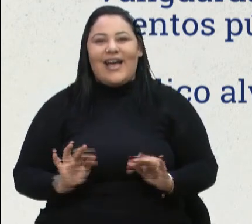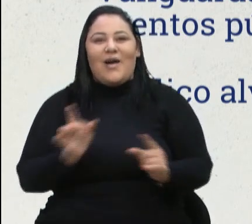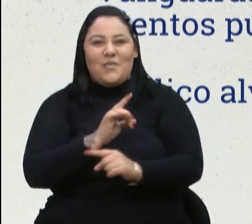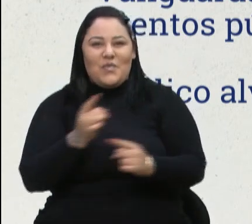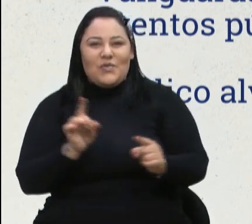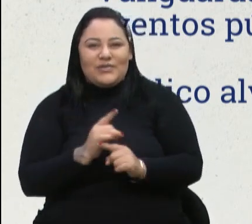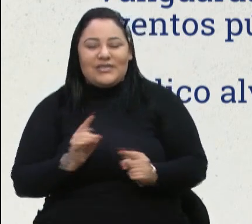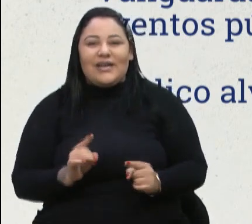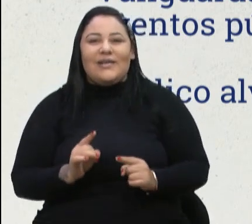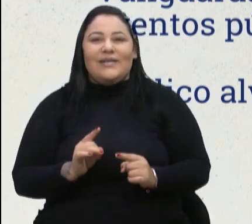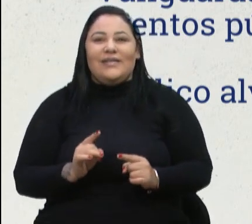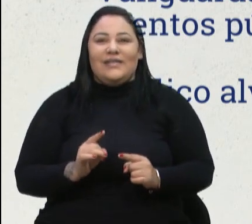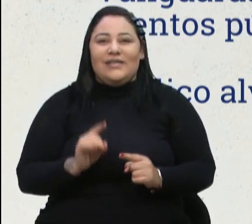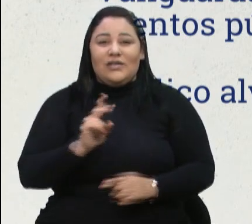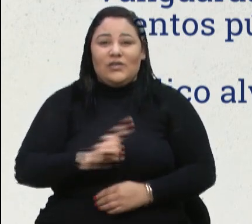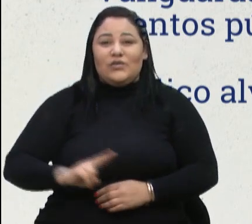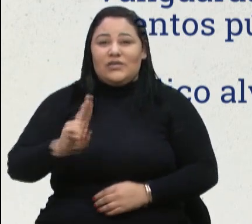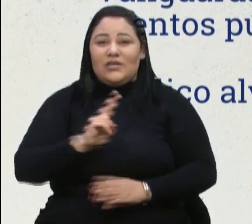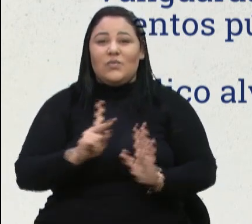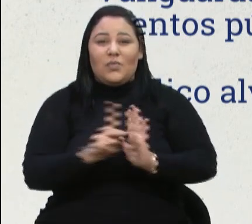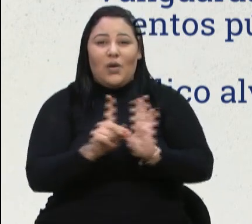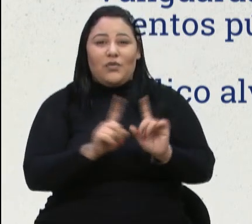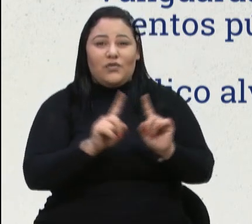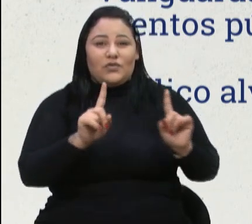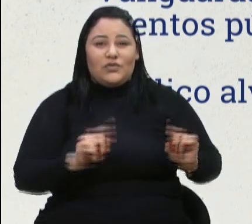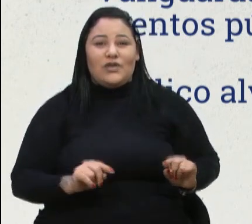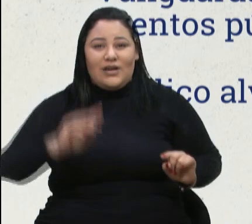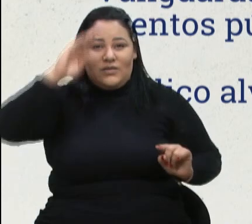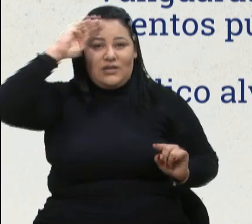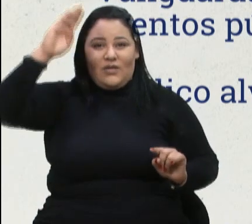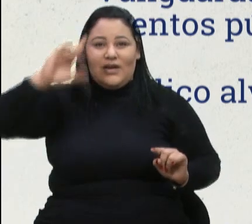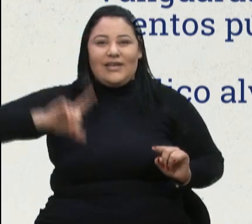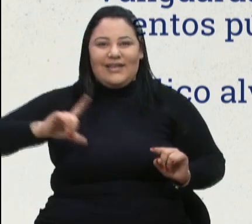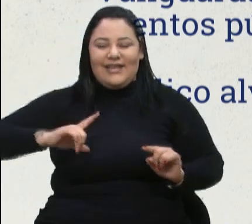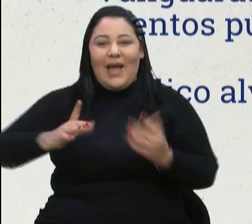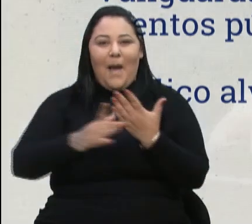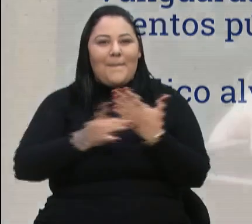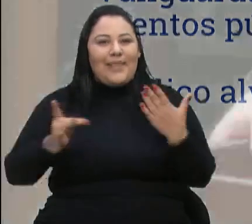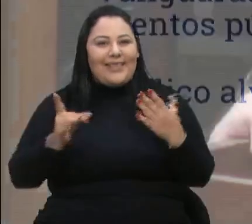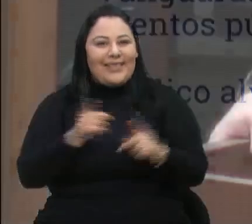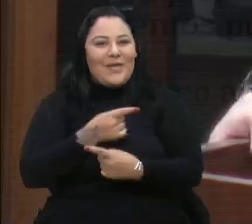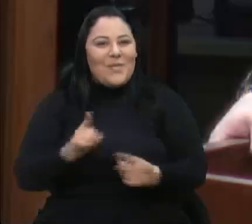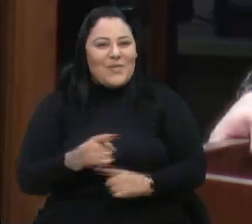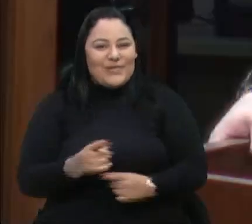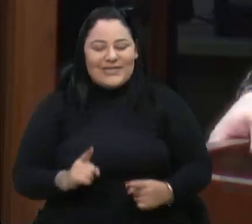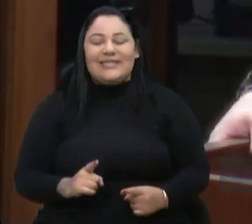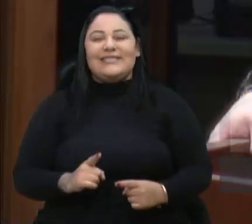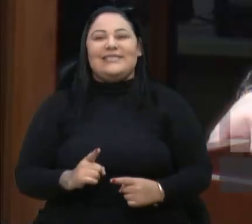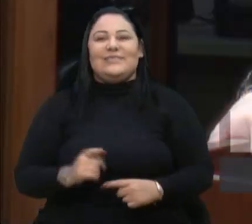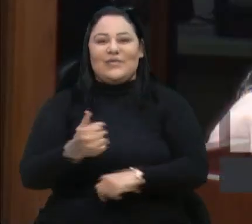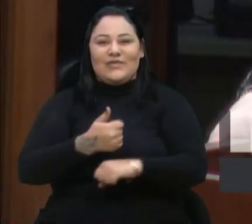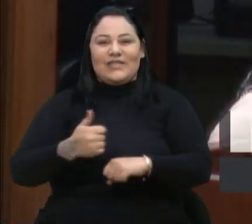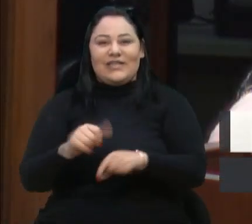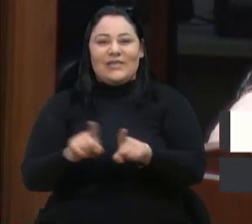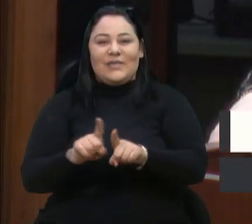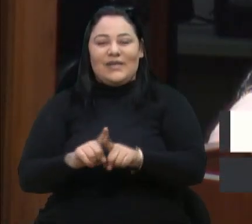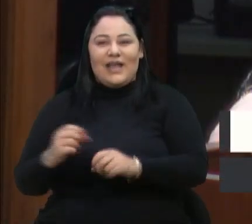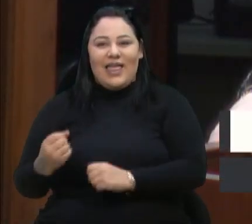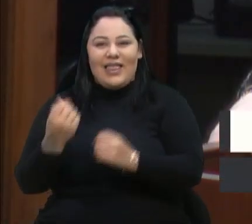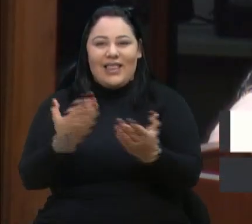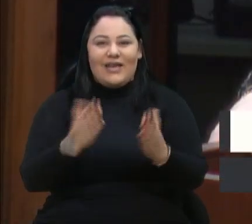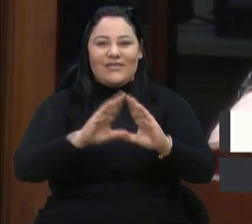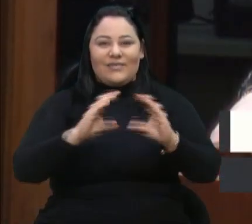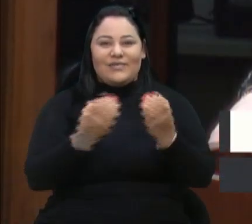e utilizando os próprios servidores da Guarda, que possuem essas habilidades musicais, leva para a comunidade escolar um